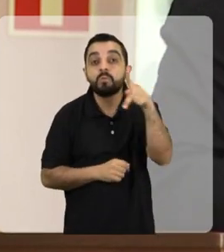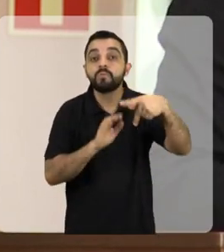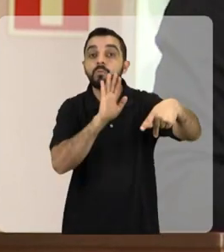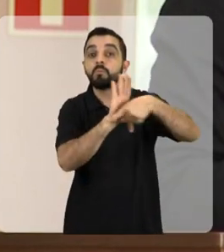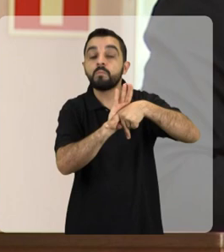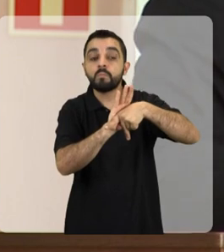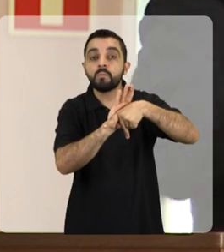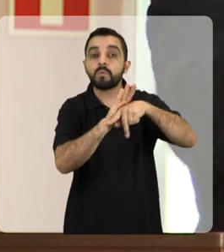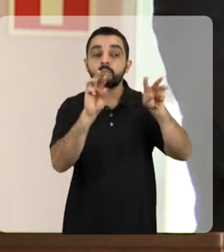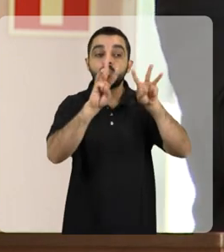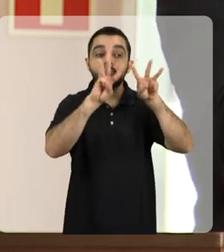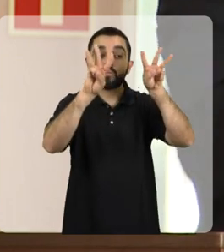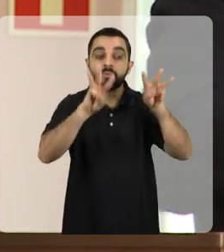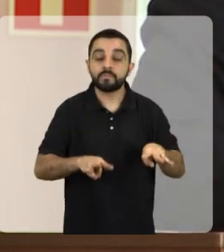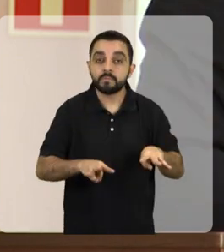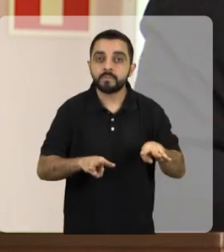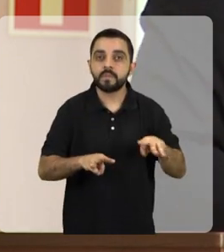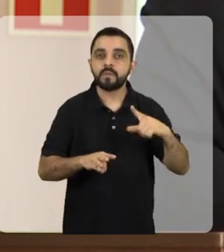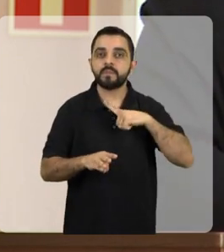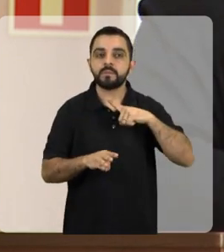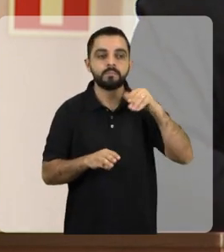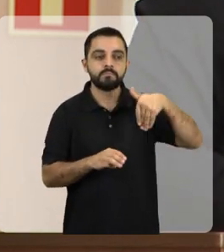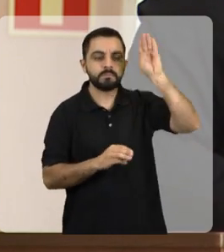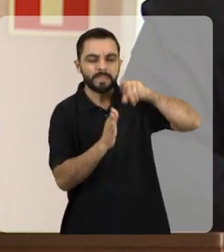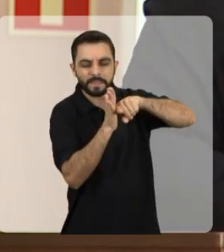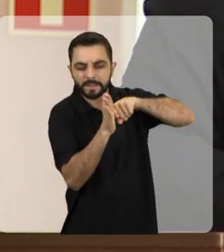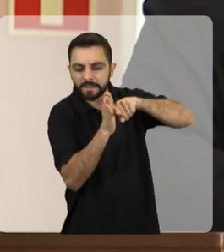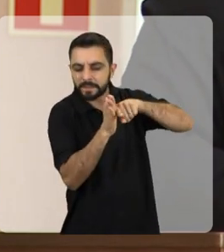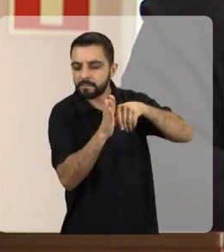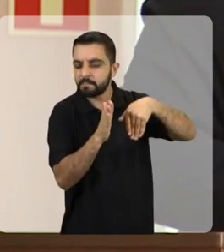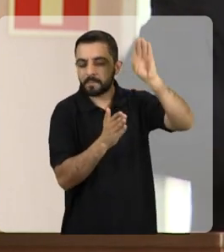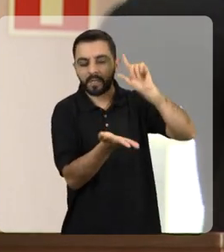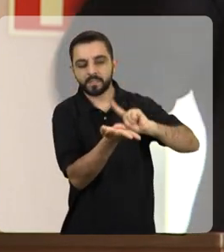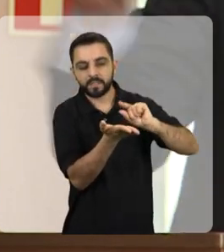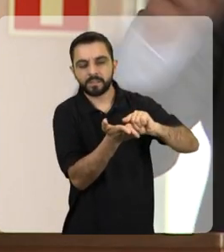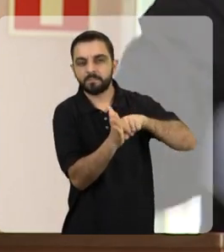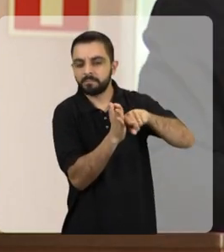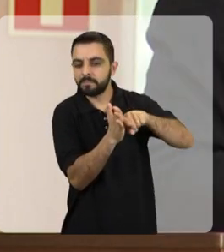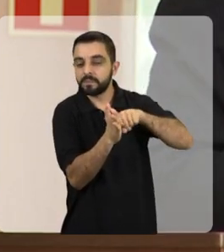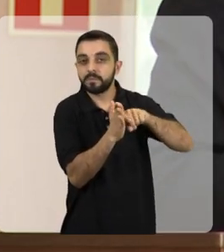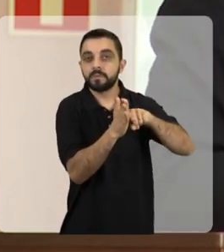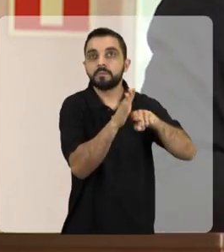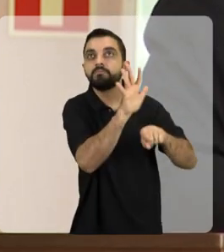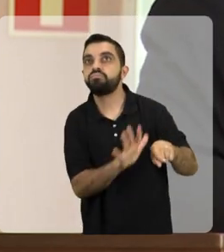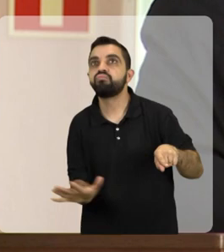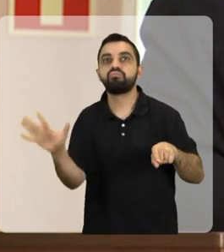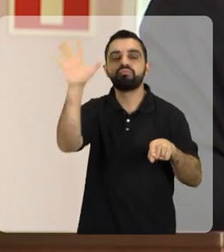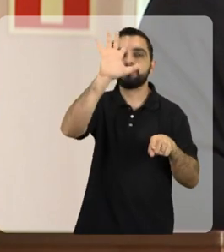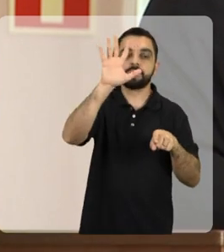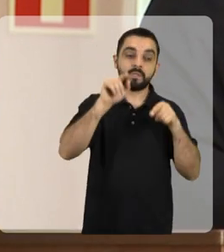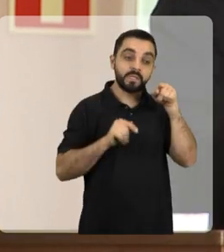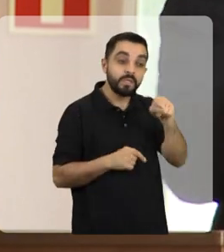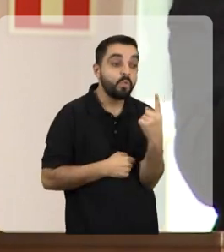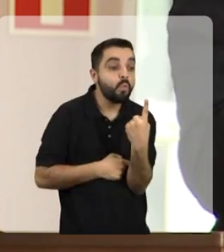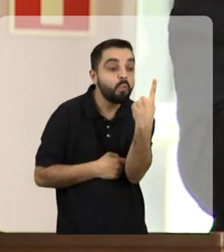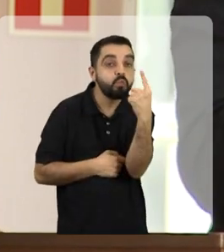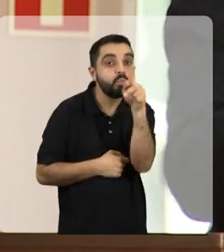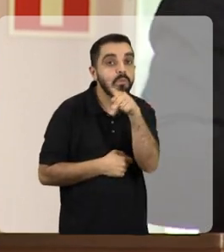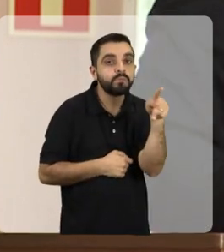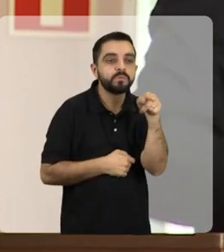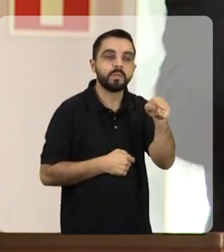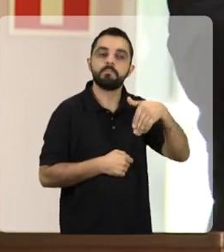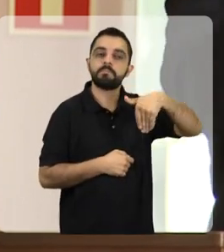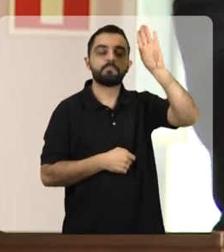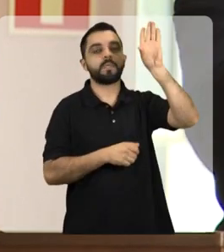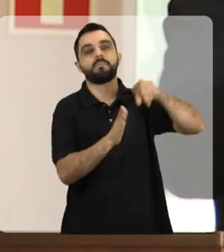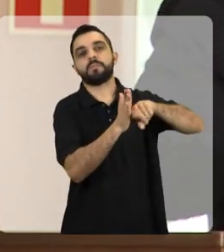de Jandaia, tem mais artigos científicos sobre o grafeno do que toda a Universidade Mackenzie. Que temos